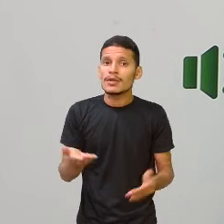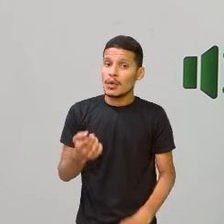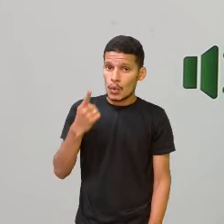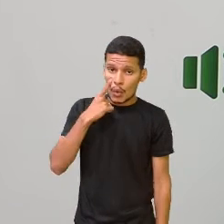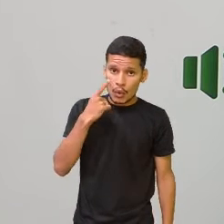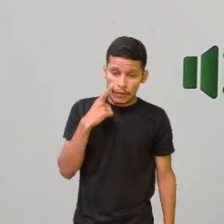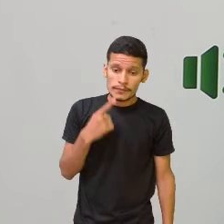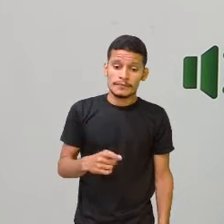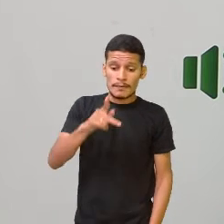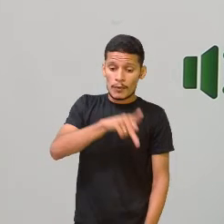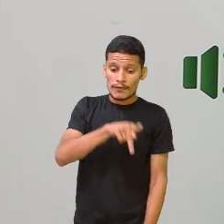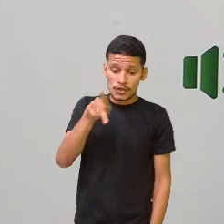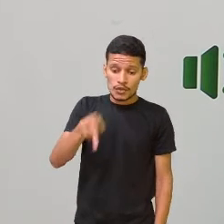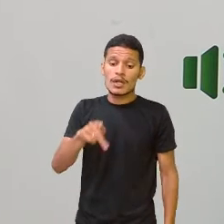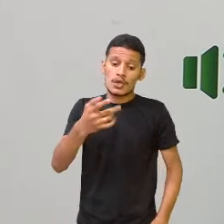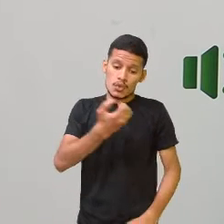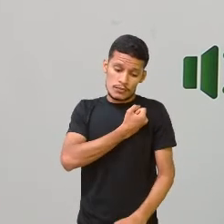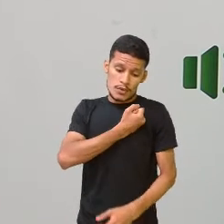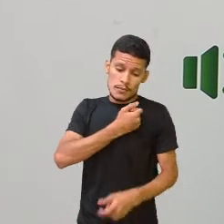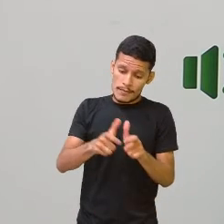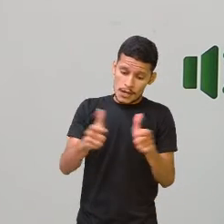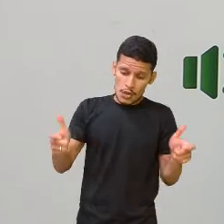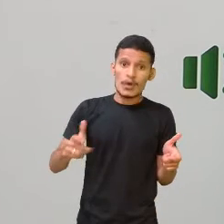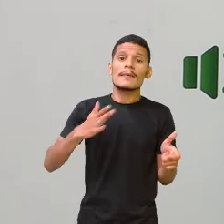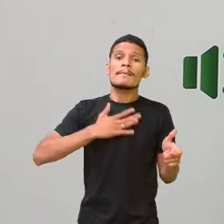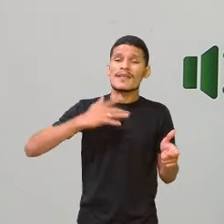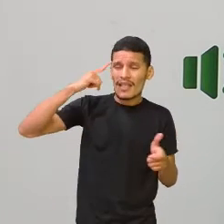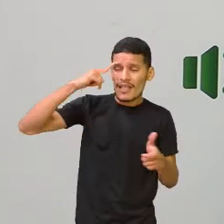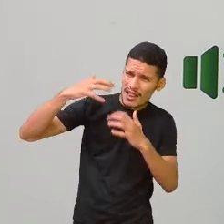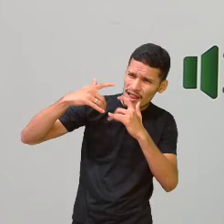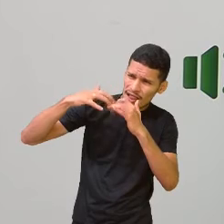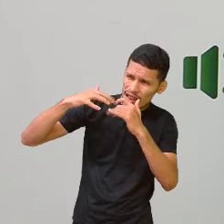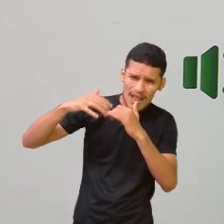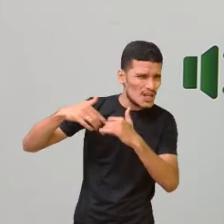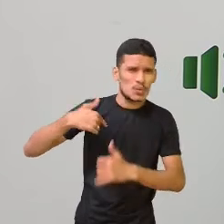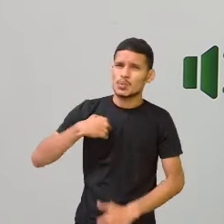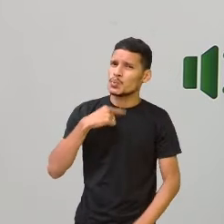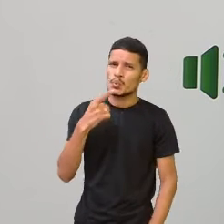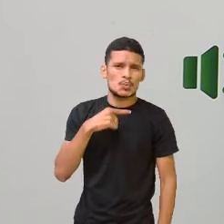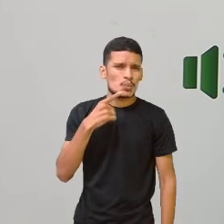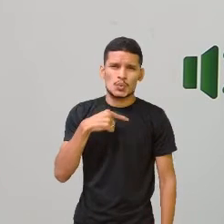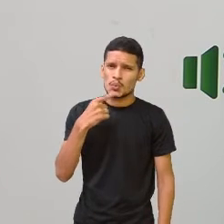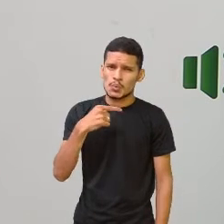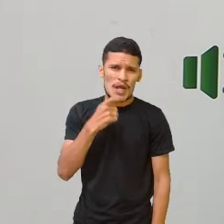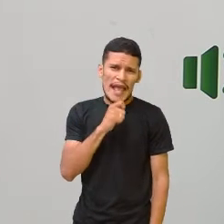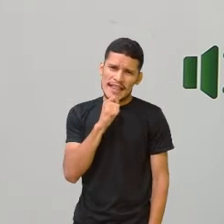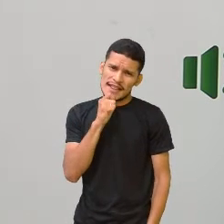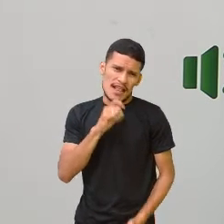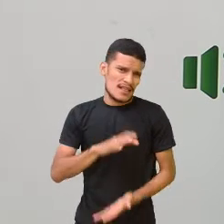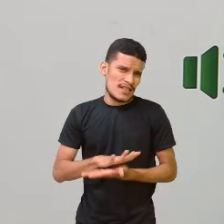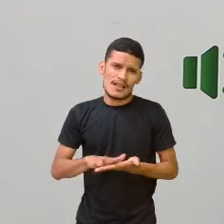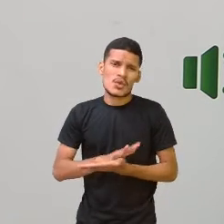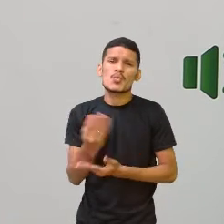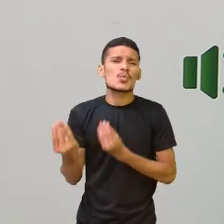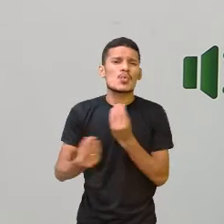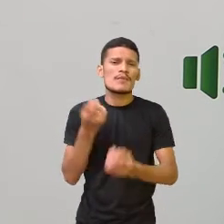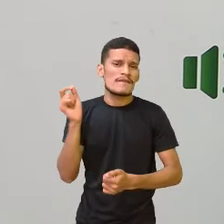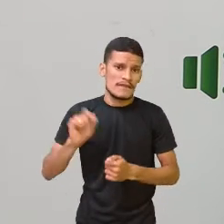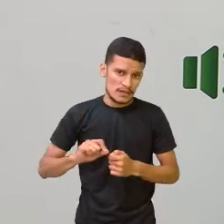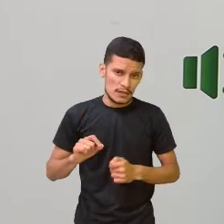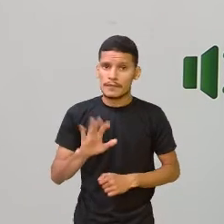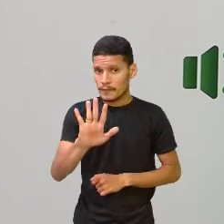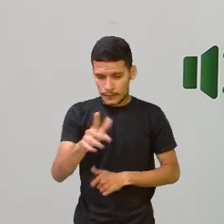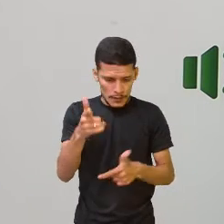Professora, esse número é maior. Na minha cabeça, eu ainda não consigo ter esse raciocínio. Como é que eu faço?